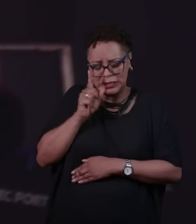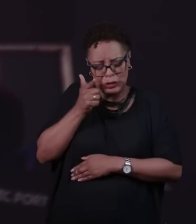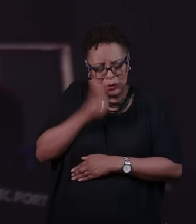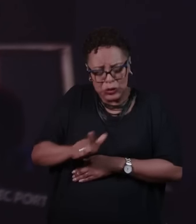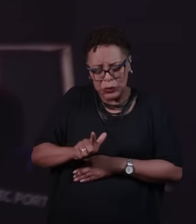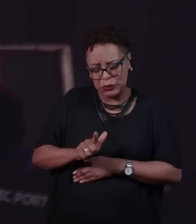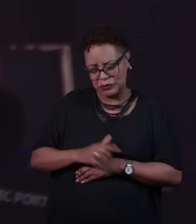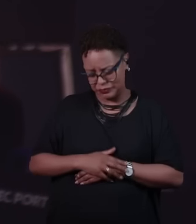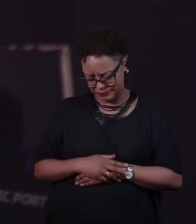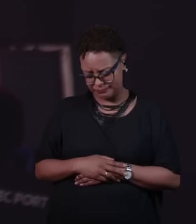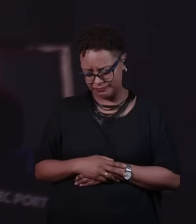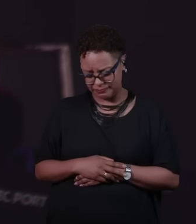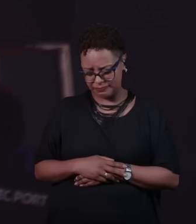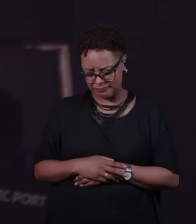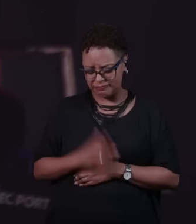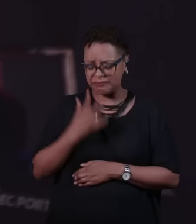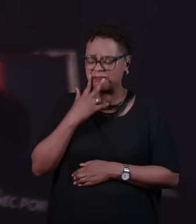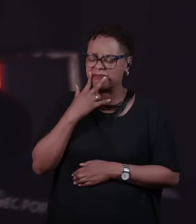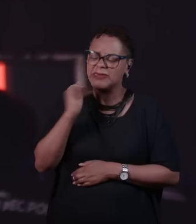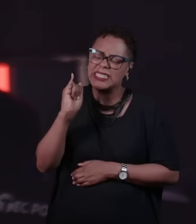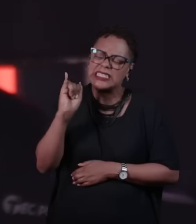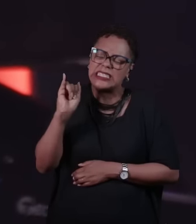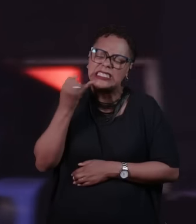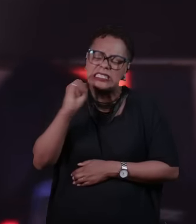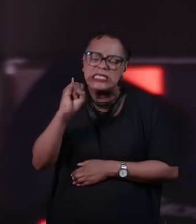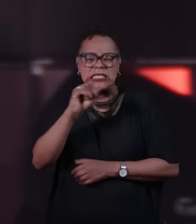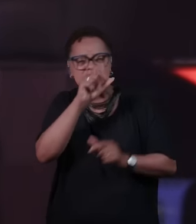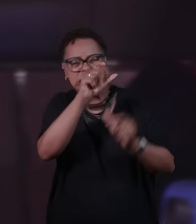Pai, se houver aqui alguém